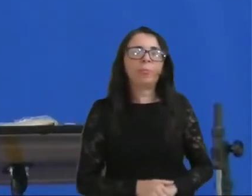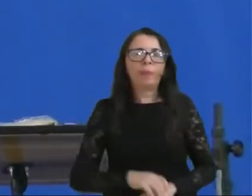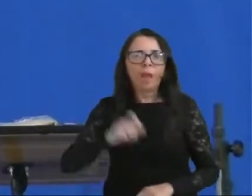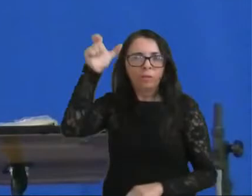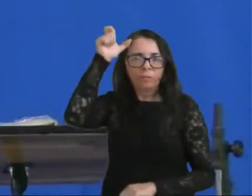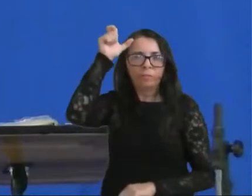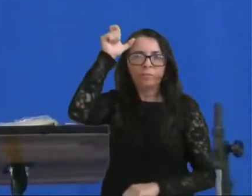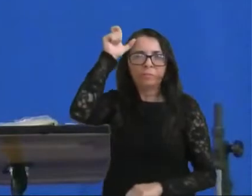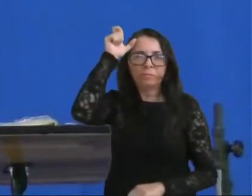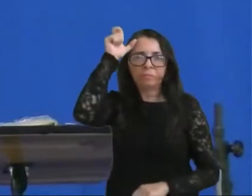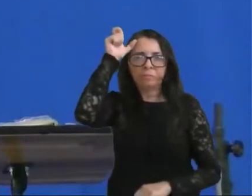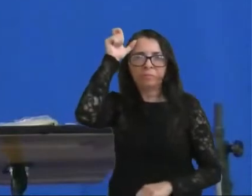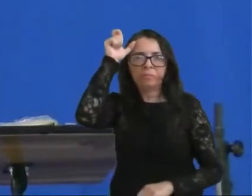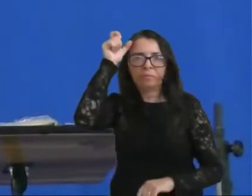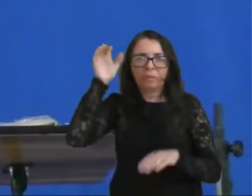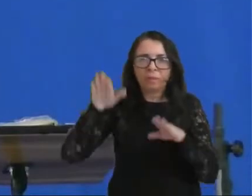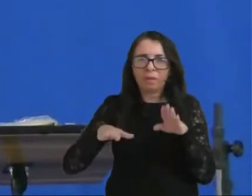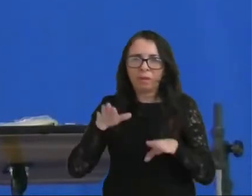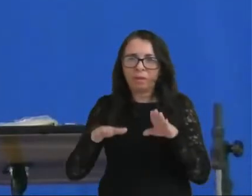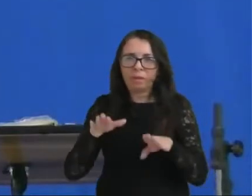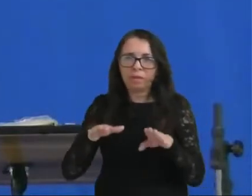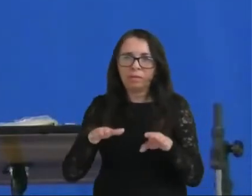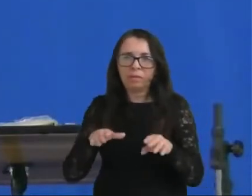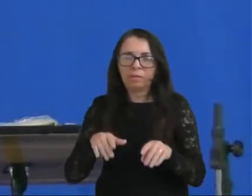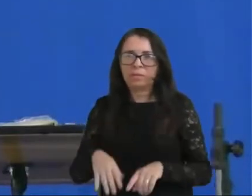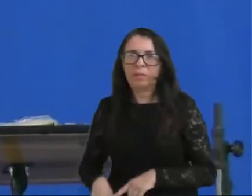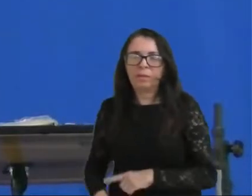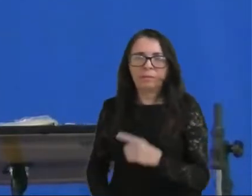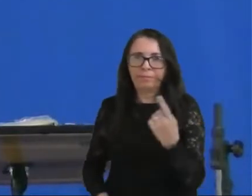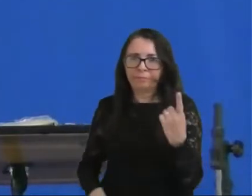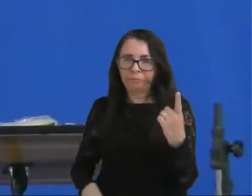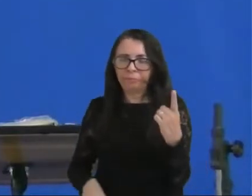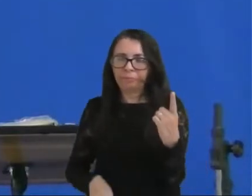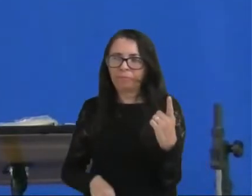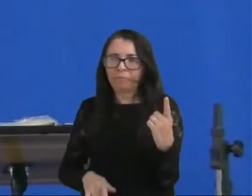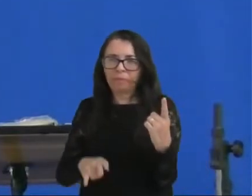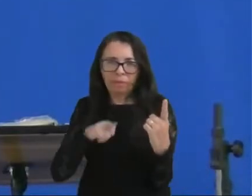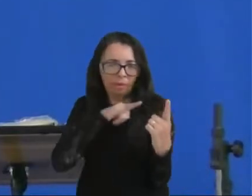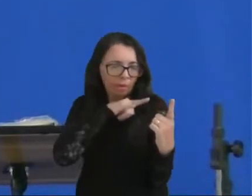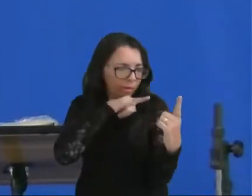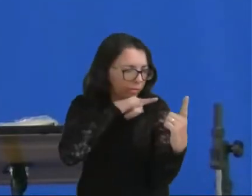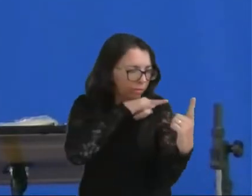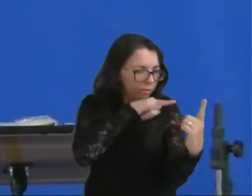ou ecumenismo é o que acontecia naquele período.